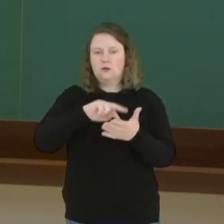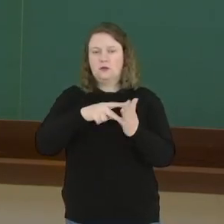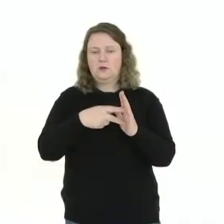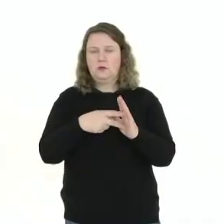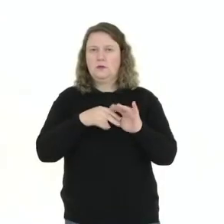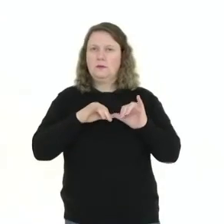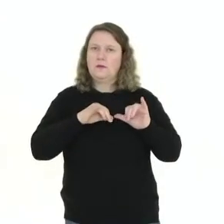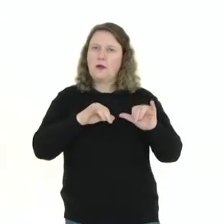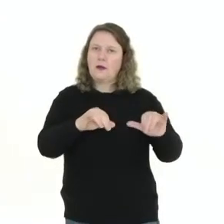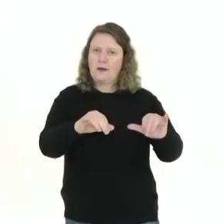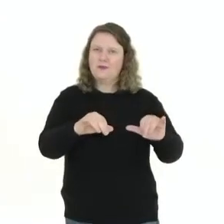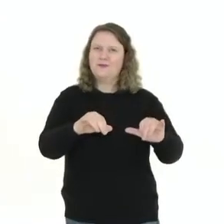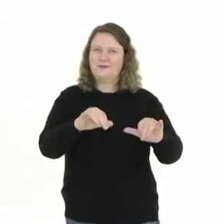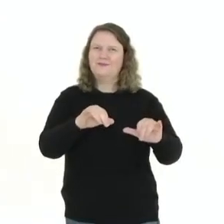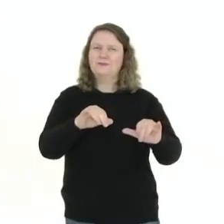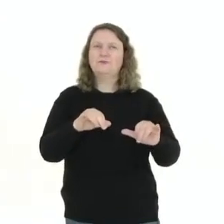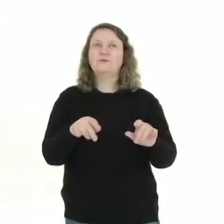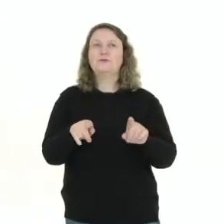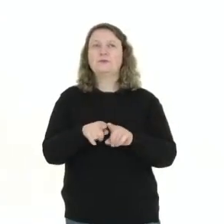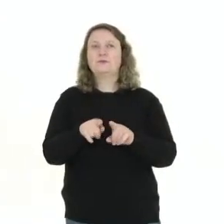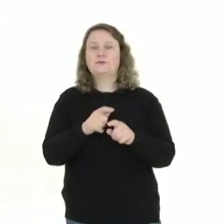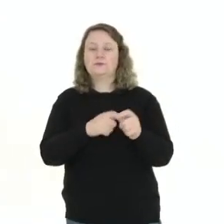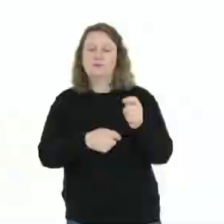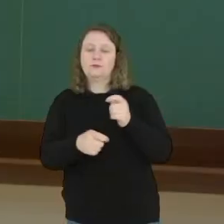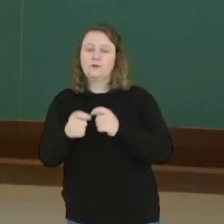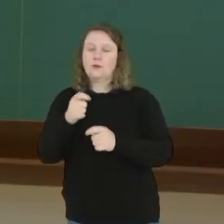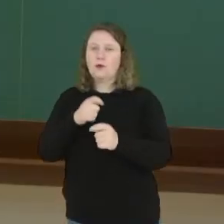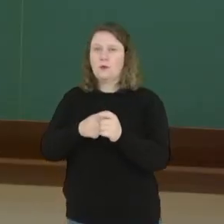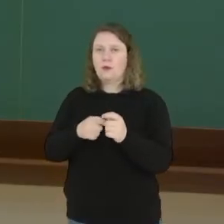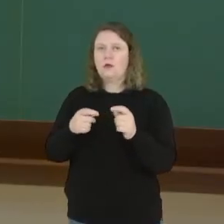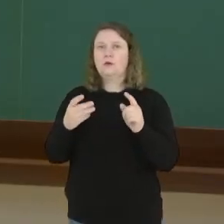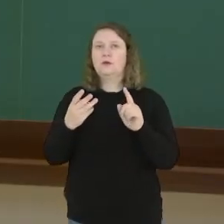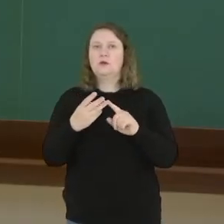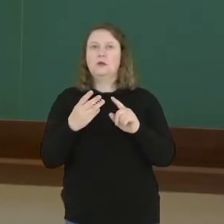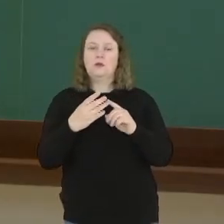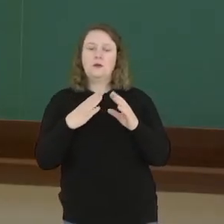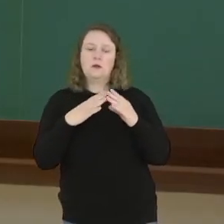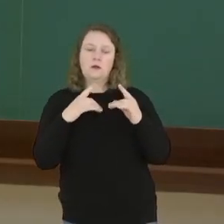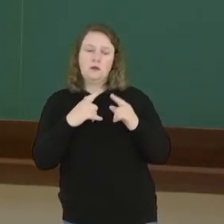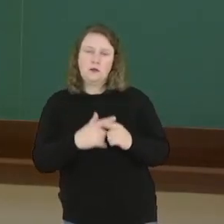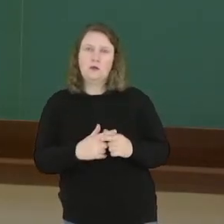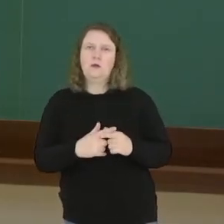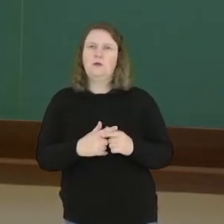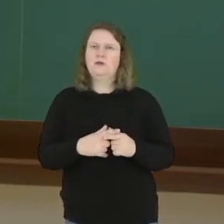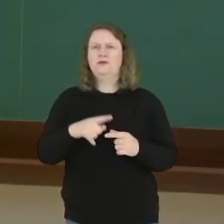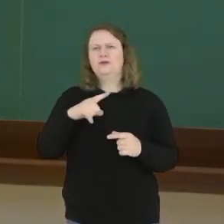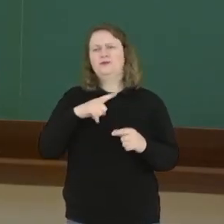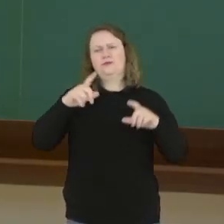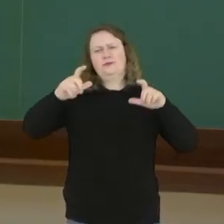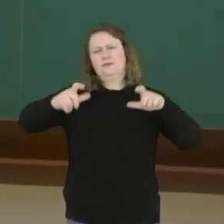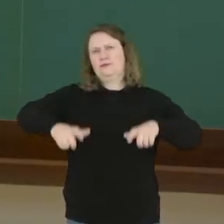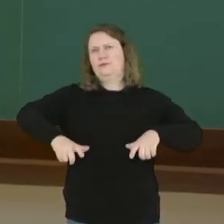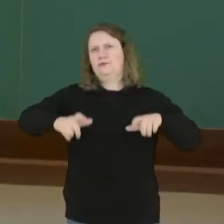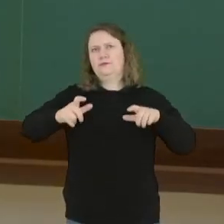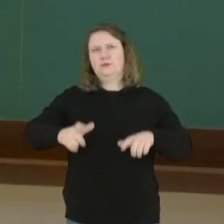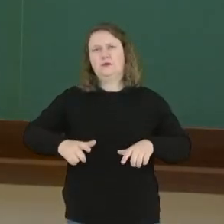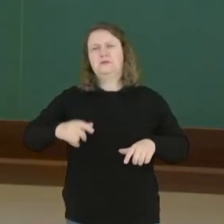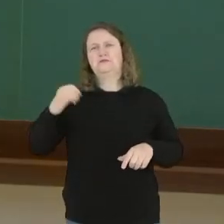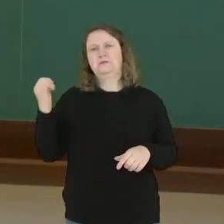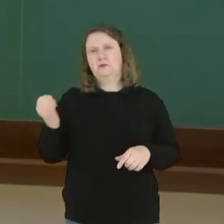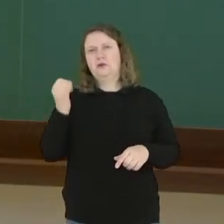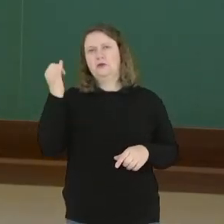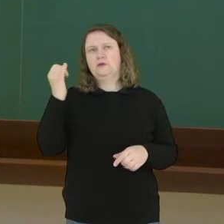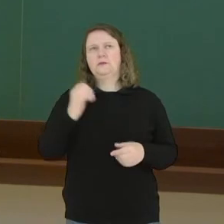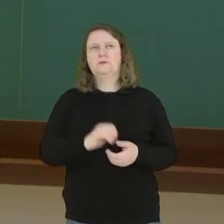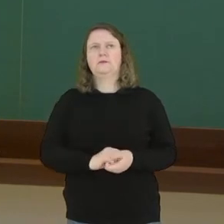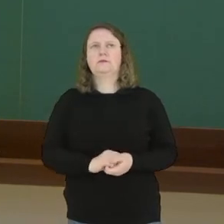edifícios do governo, o comércio local, além de templos. Era um coração pulsante gigante de Roma. Dizem que era o Coliseu, né? Falando